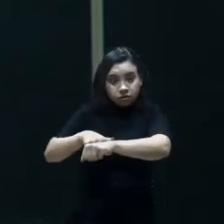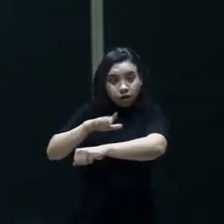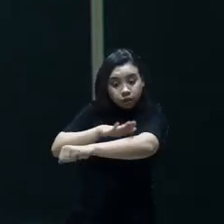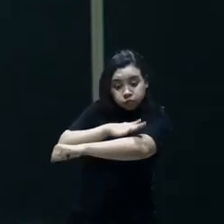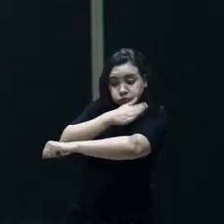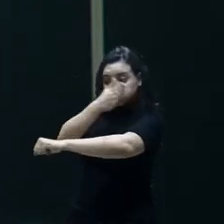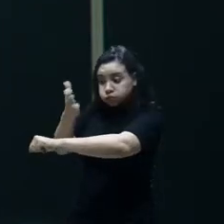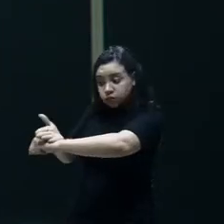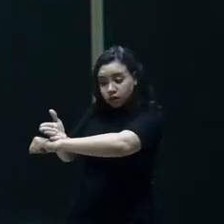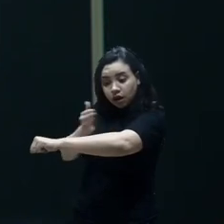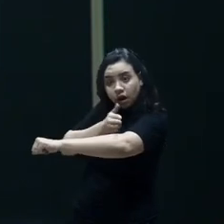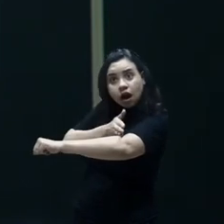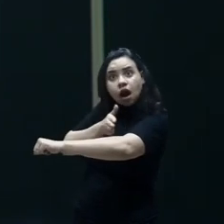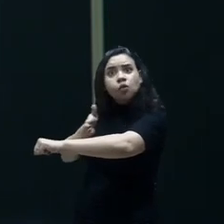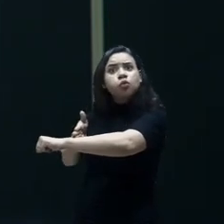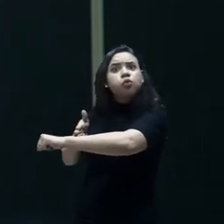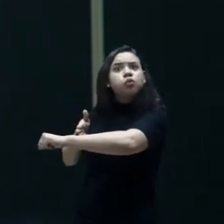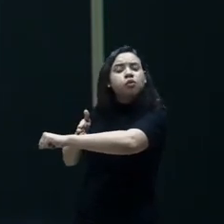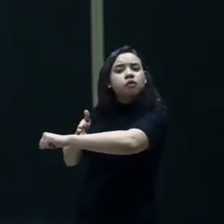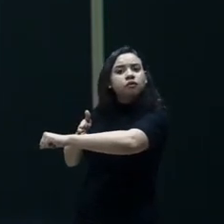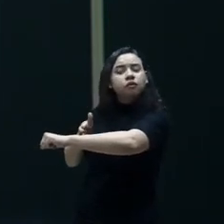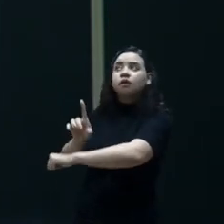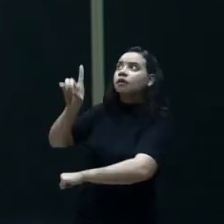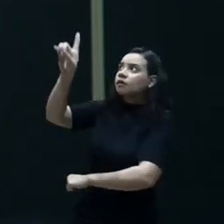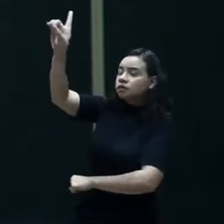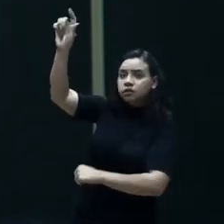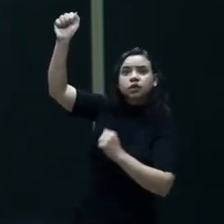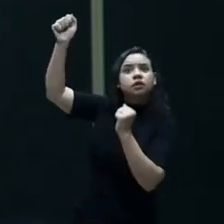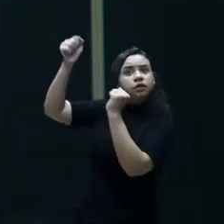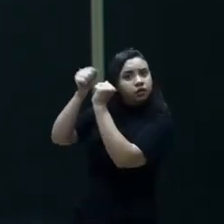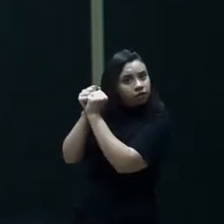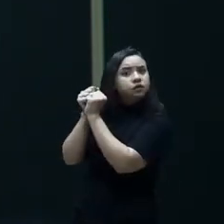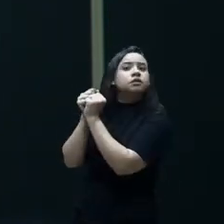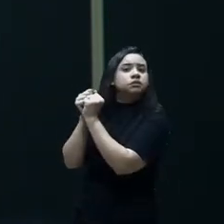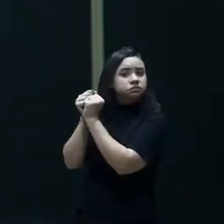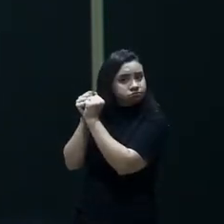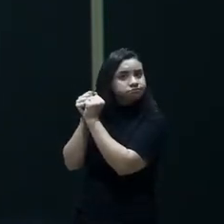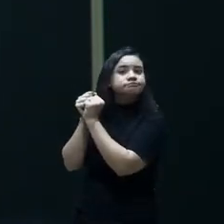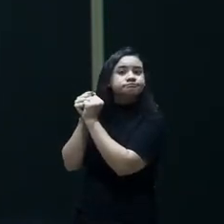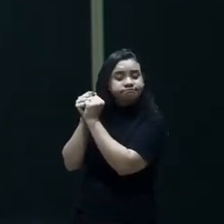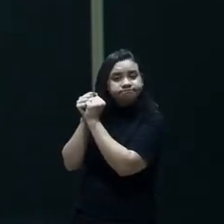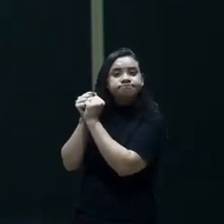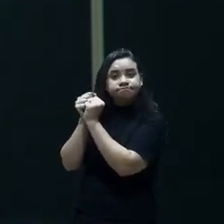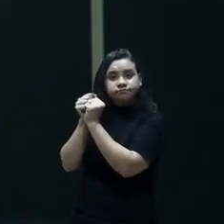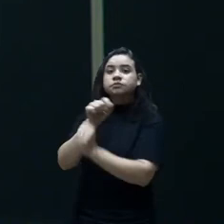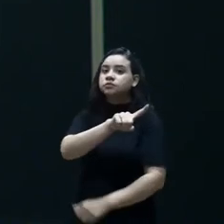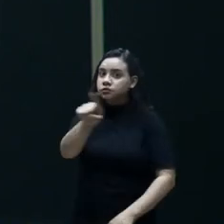para você ter uma vida com Deus. E eu vou dizer como as coisas vão